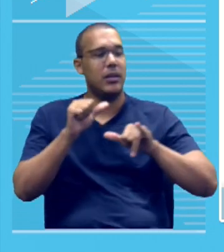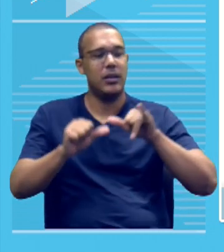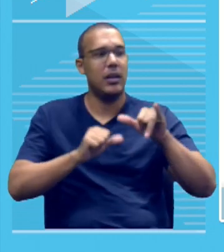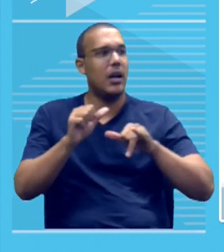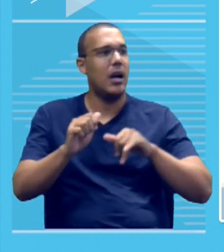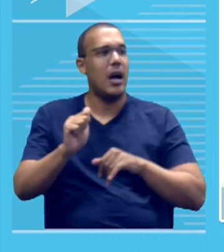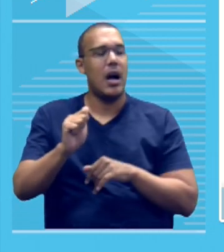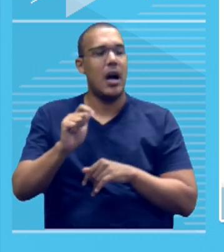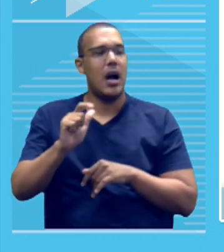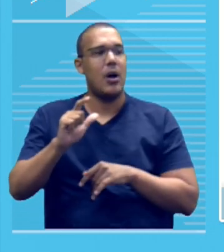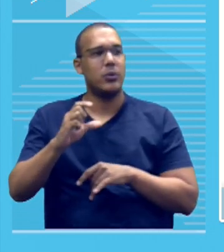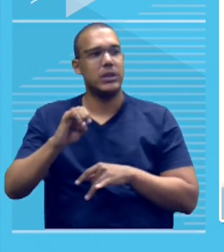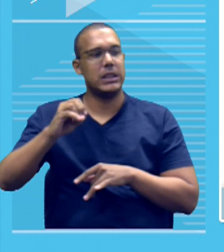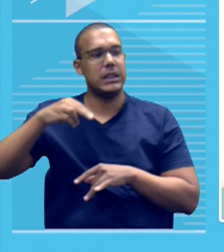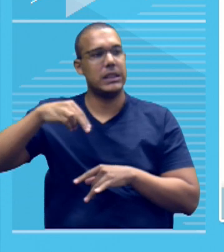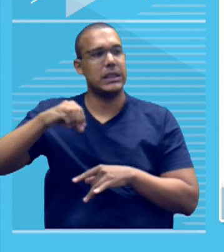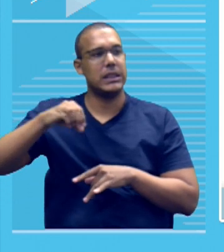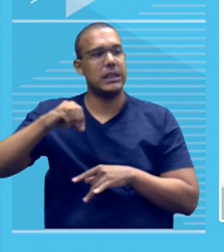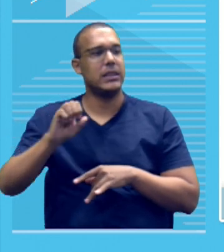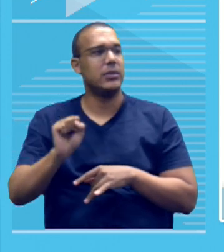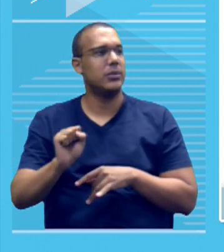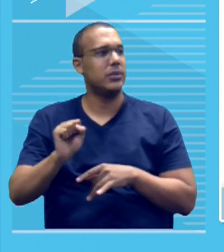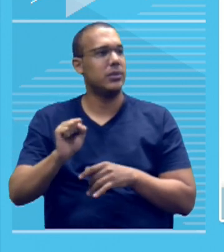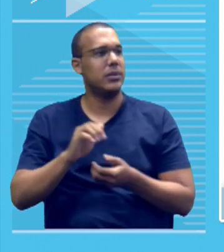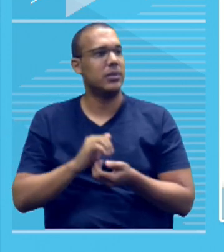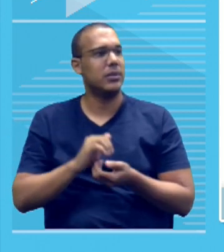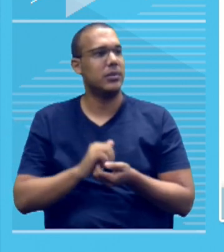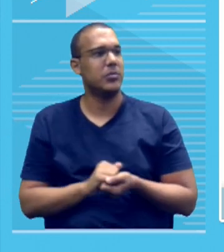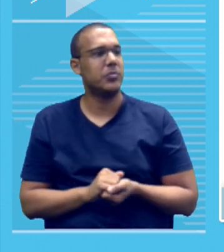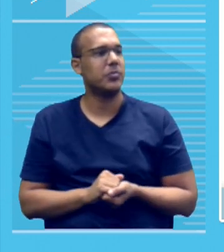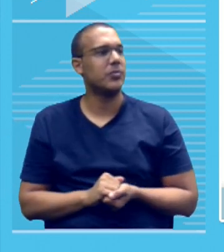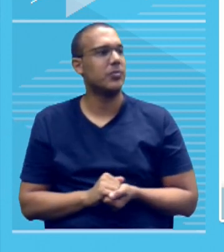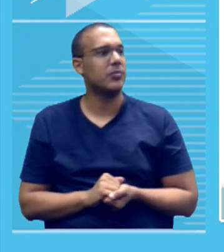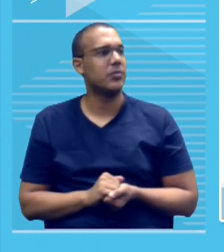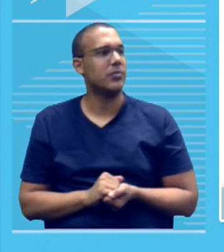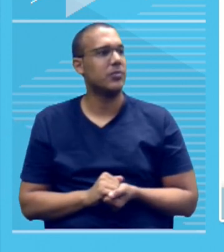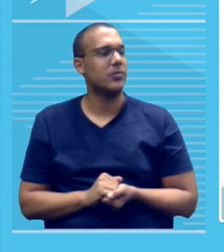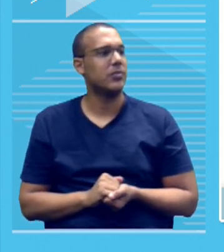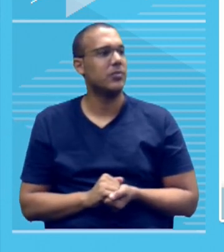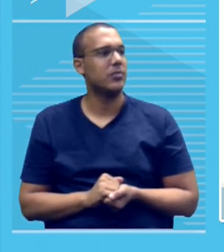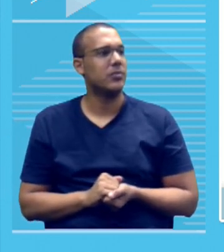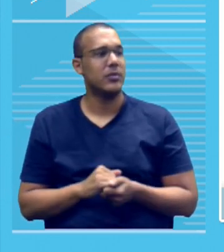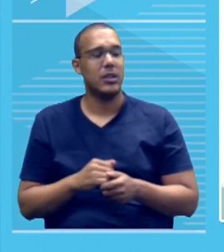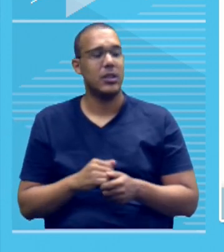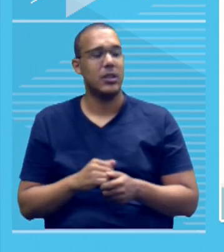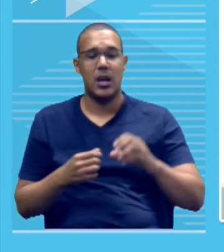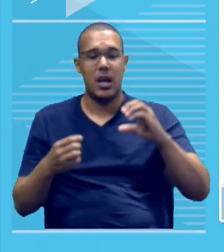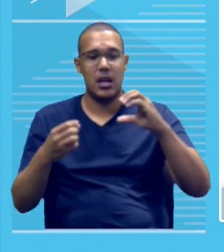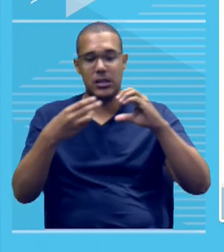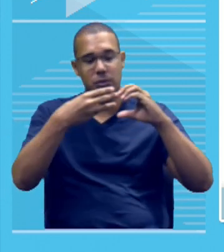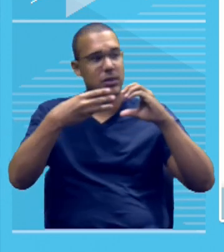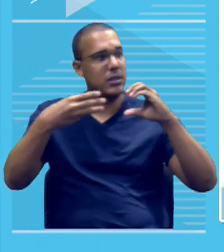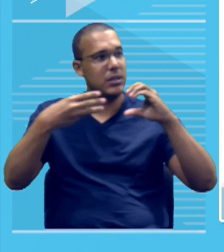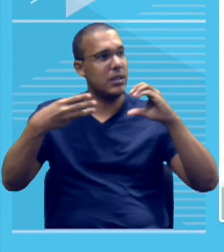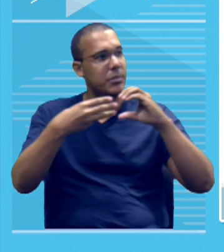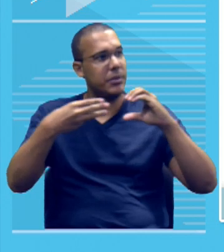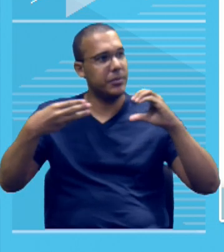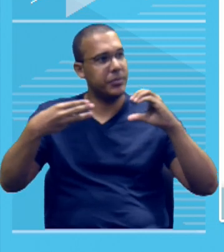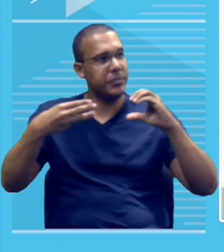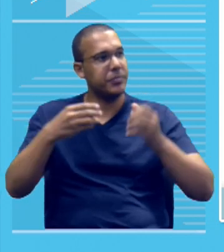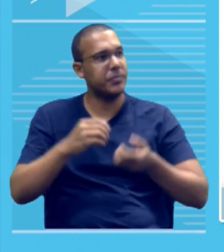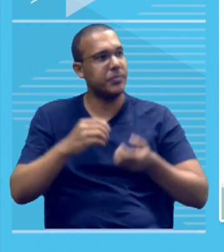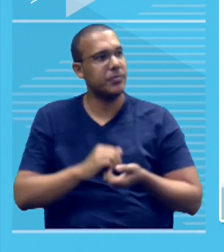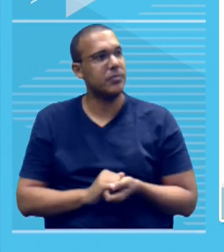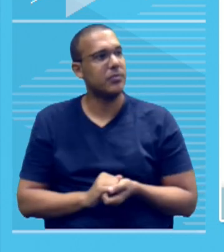alcinos. Tá? A reação de haleto de hidrogênio em alcino. Alcino agora é tripla ligação, pessoal.